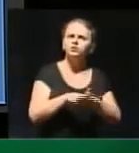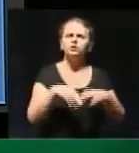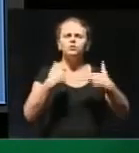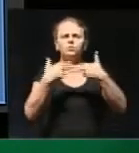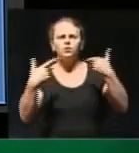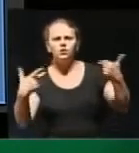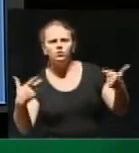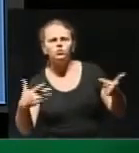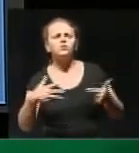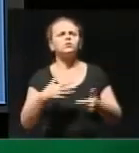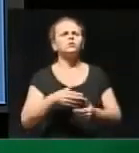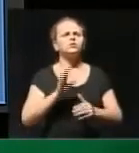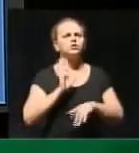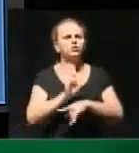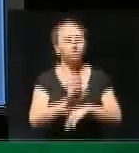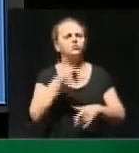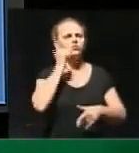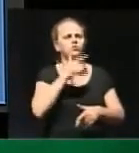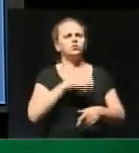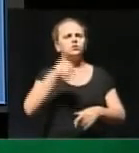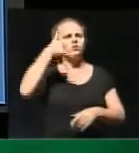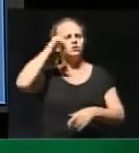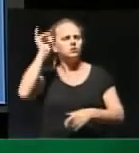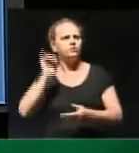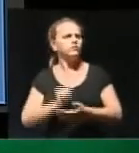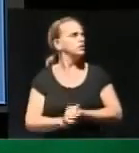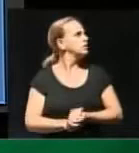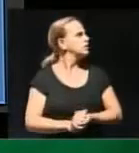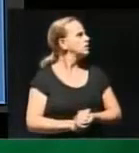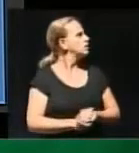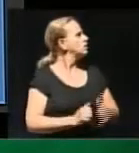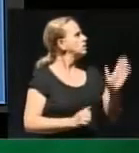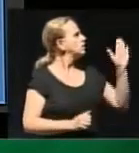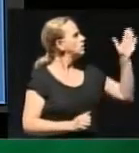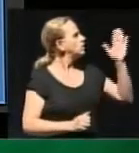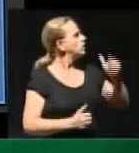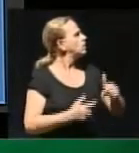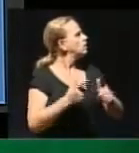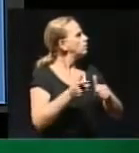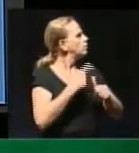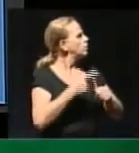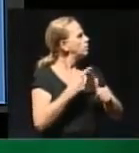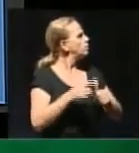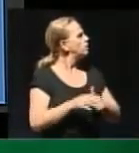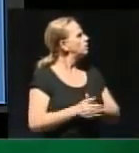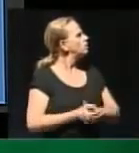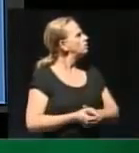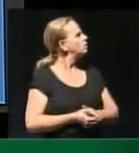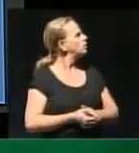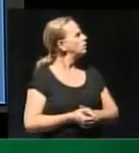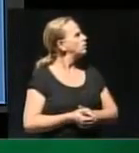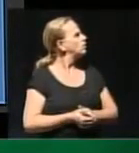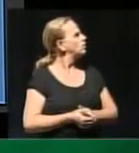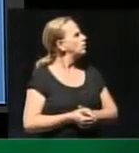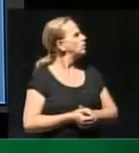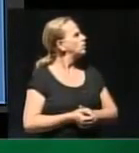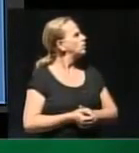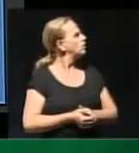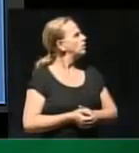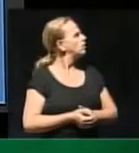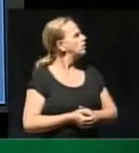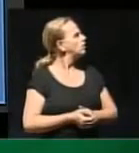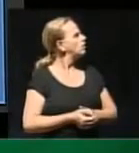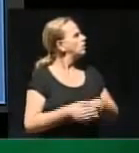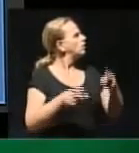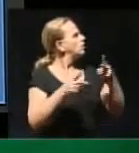de prevenção. Então, nós temos a profilaxia pré-exposição, que ali se encontra na segunda barra.